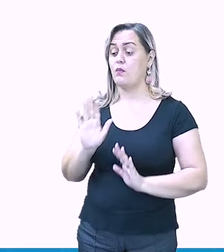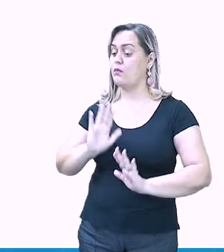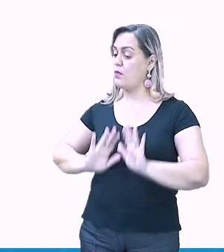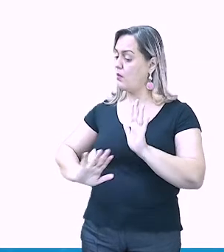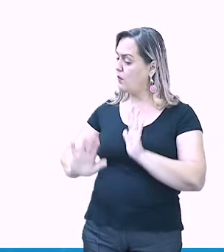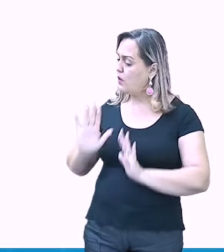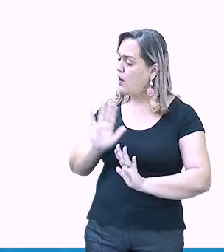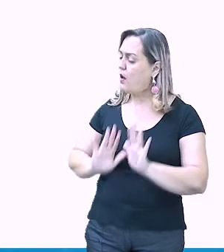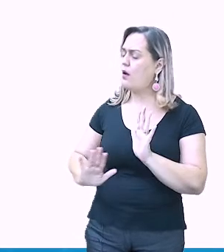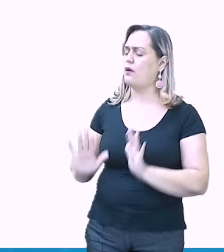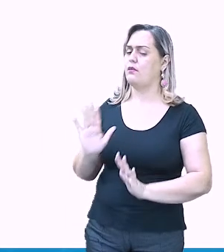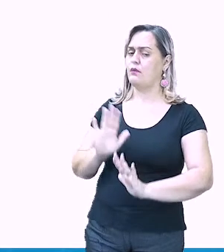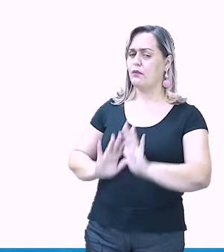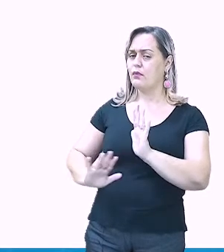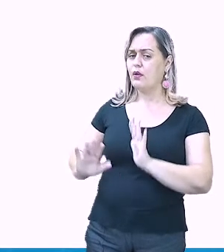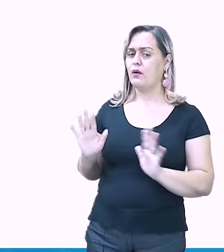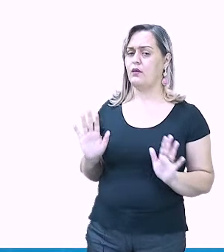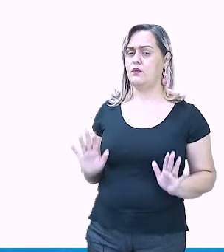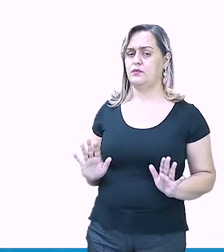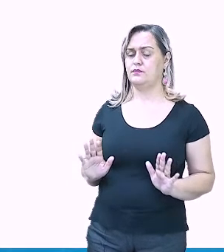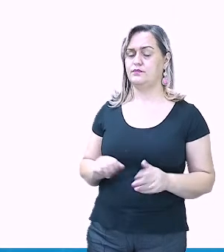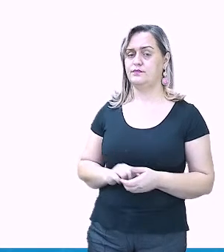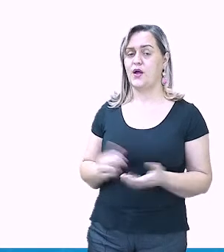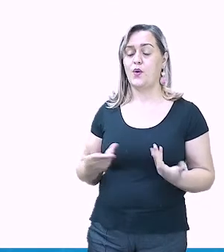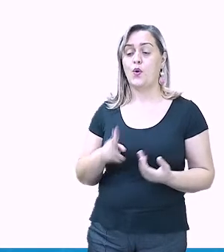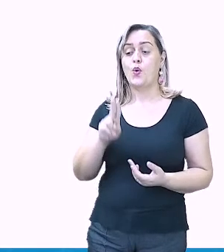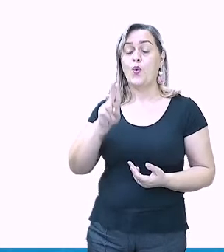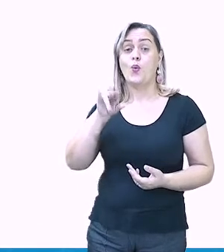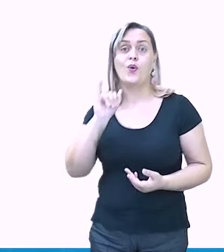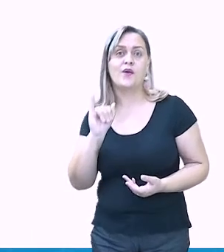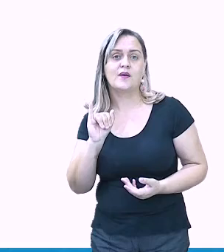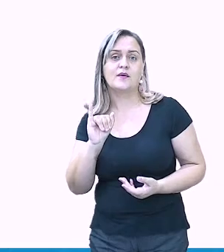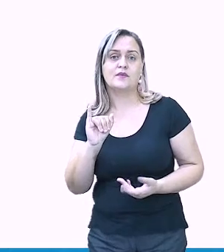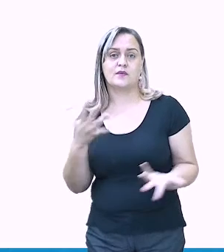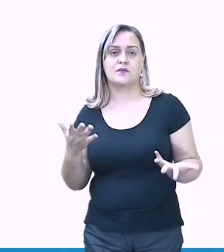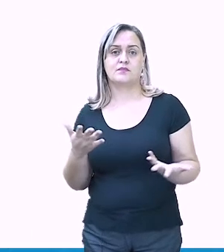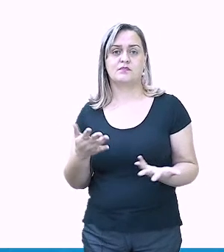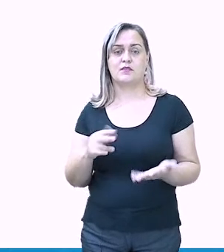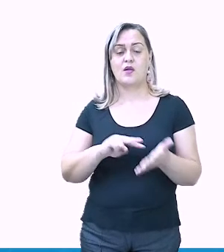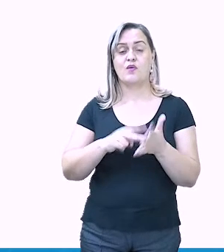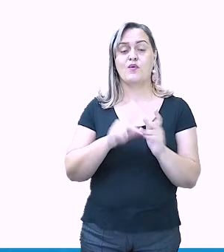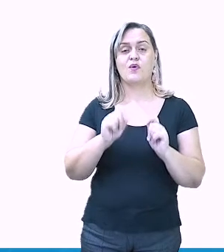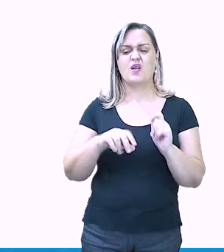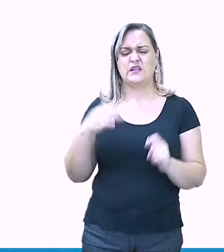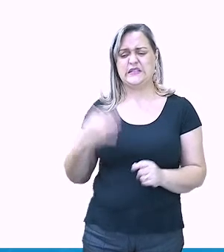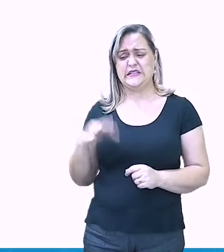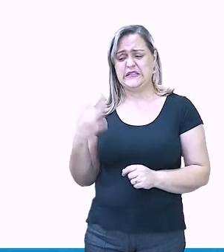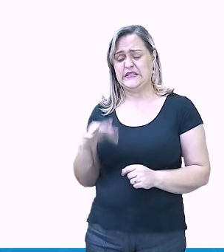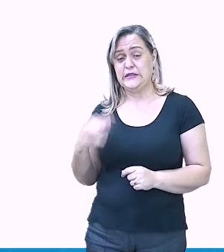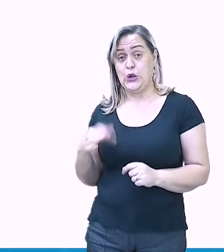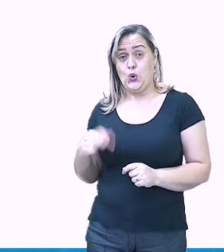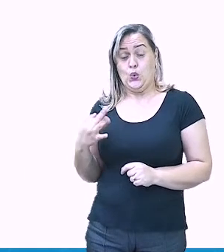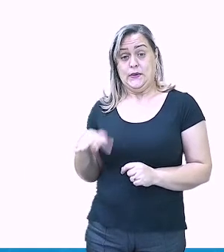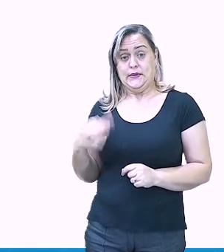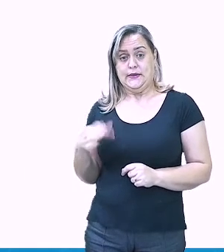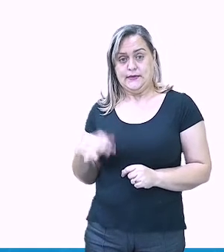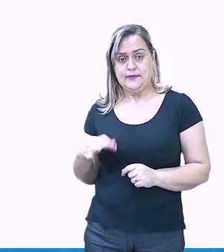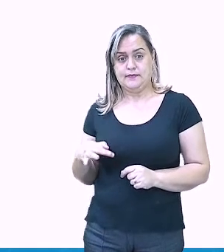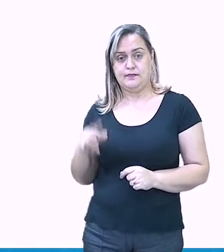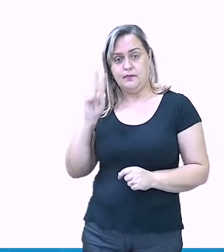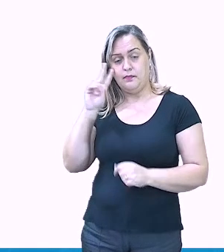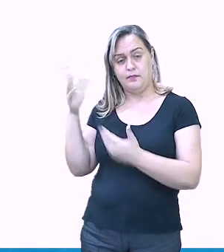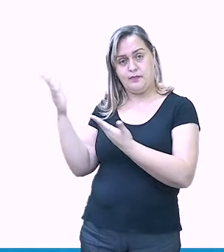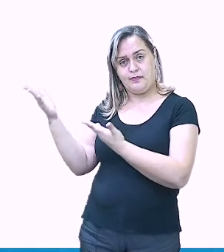ui. O ui já vai expressar o quê? Ai, né? Ui, no sentido de dor, de cuidado, né? Ó, percebam a expressão dele,